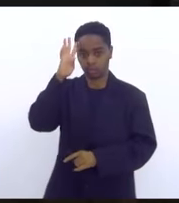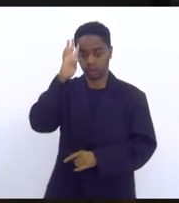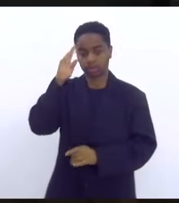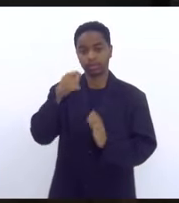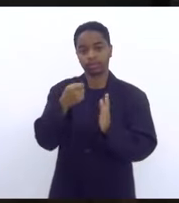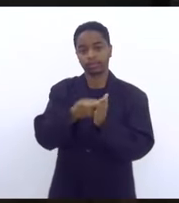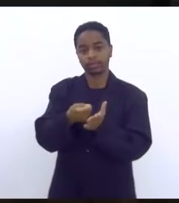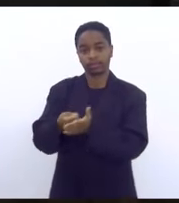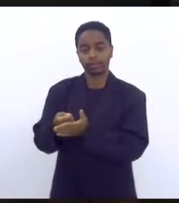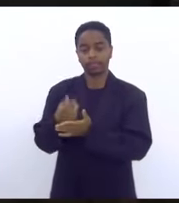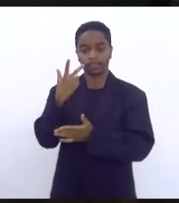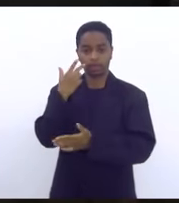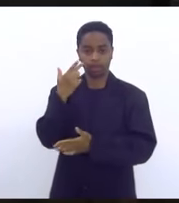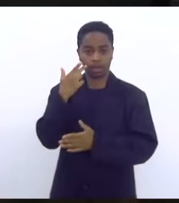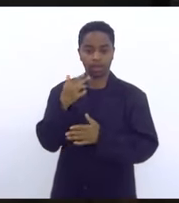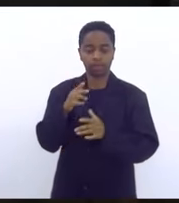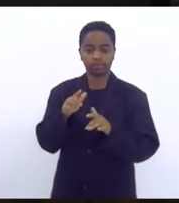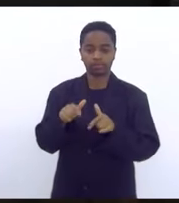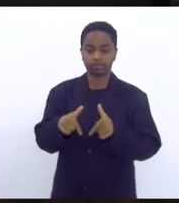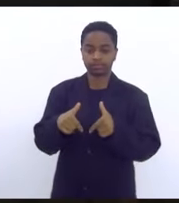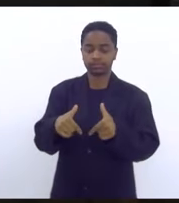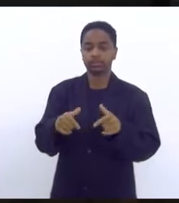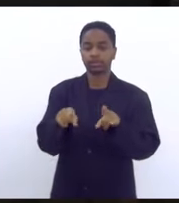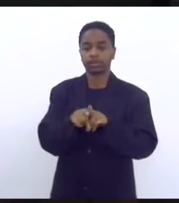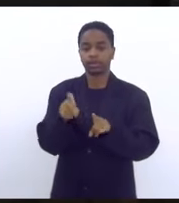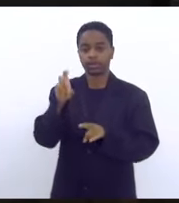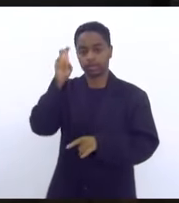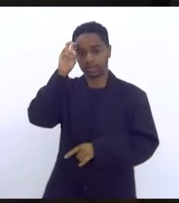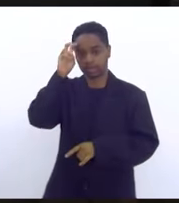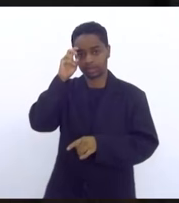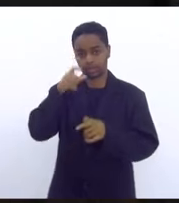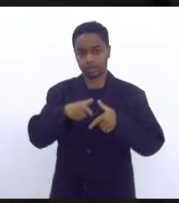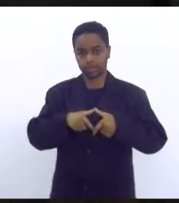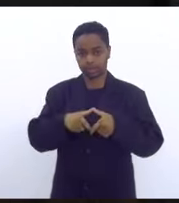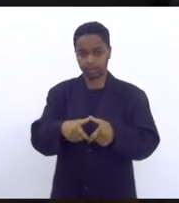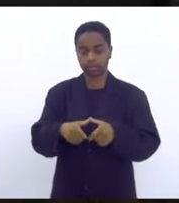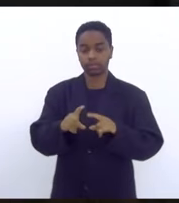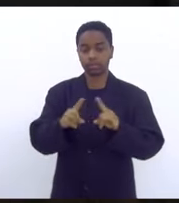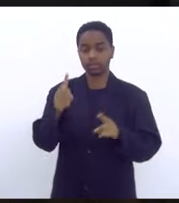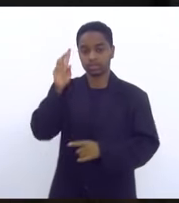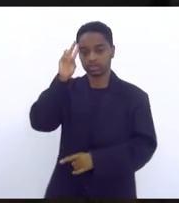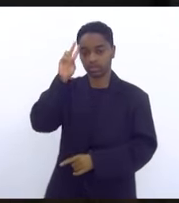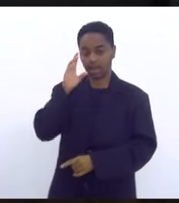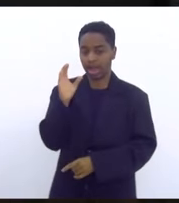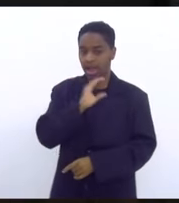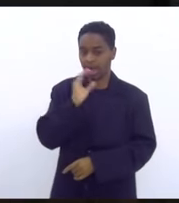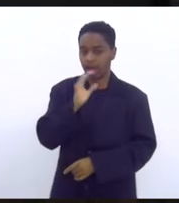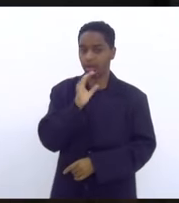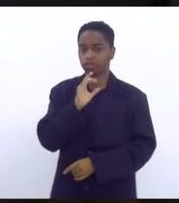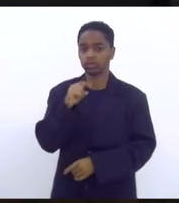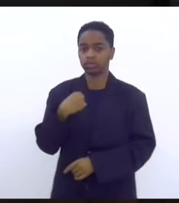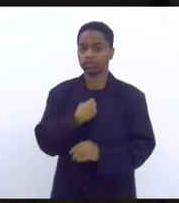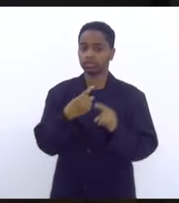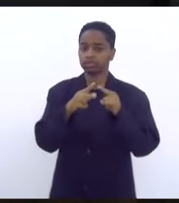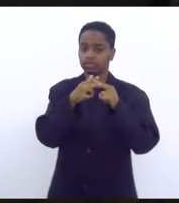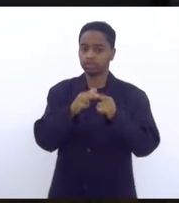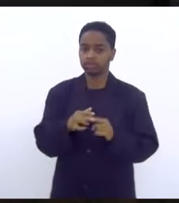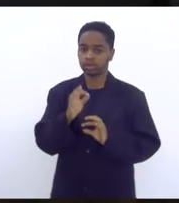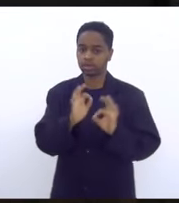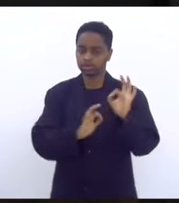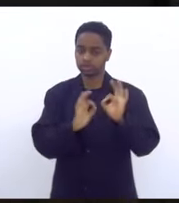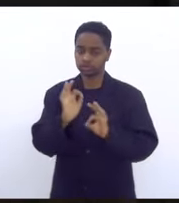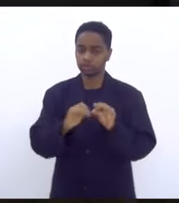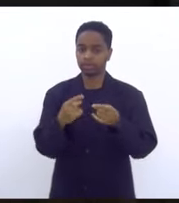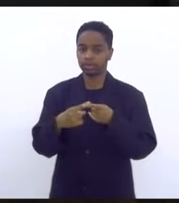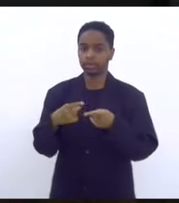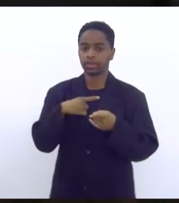modal e sessão normal. E quinta, medalhas. E aí, na segunda, de maneira bem breve, só para a gente ajustar lá, porque tem aquelas questões de